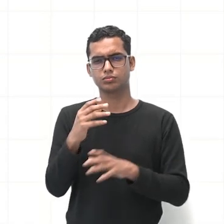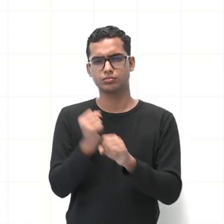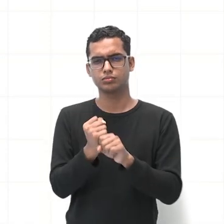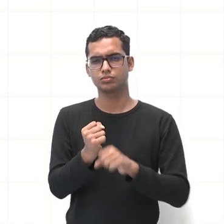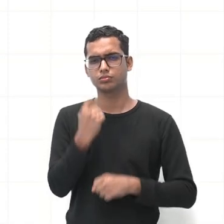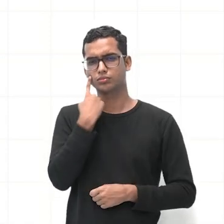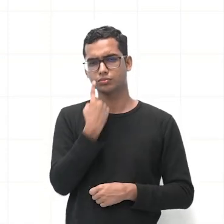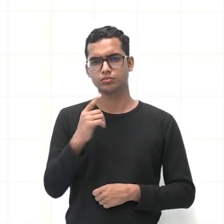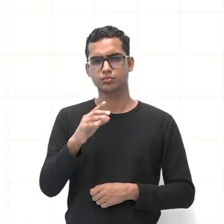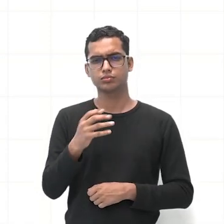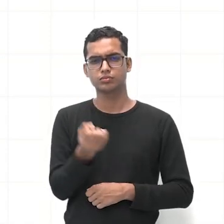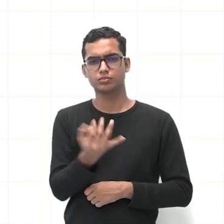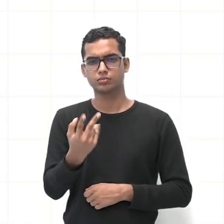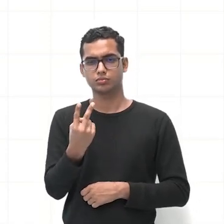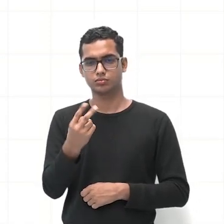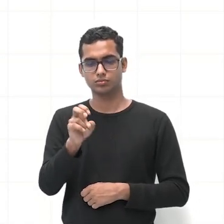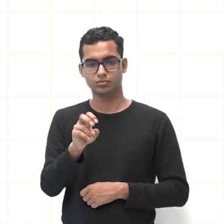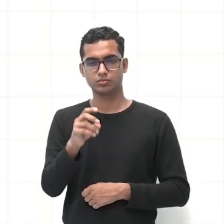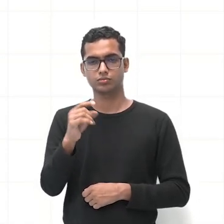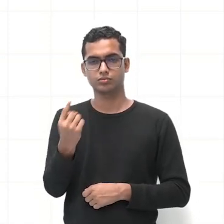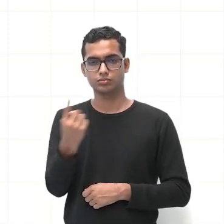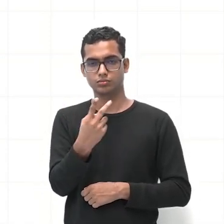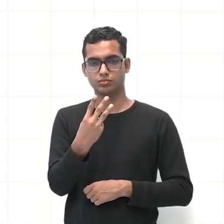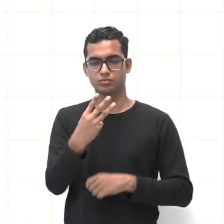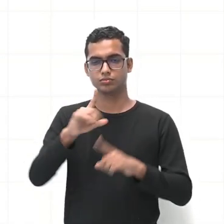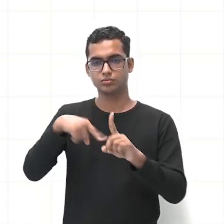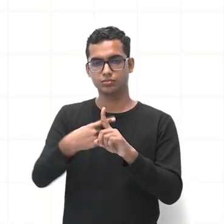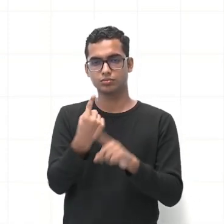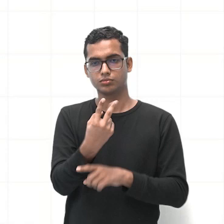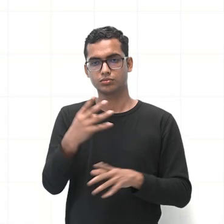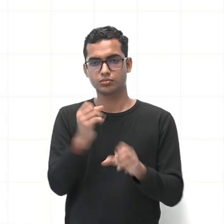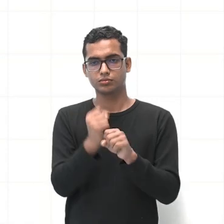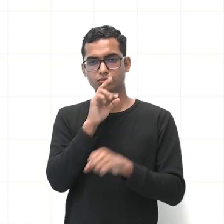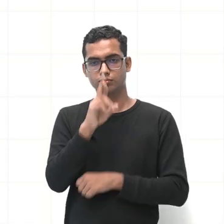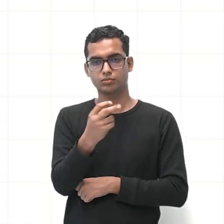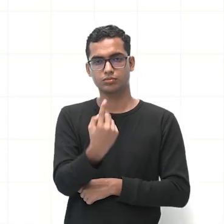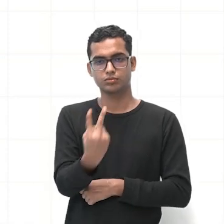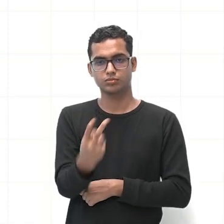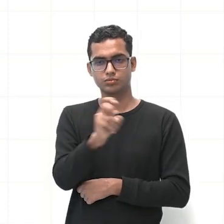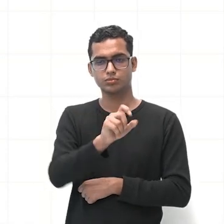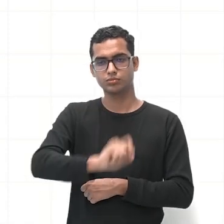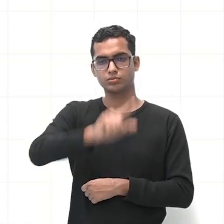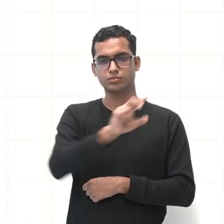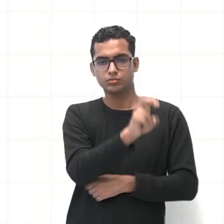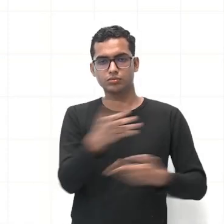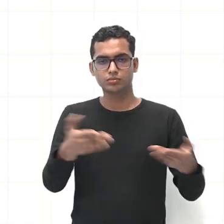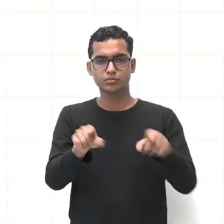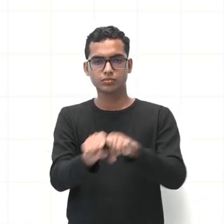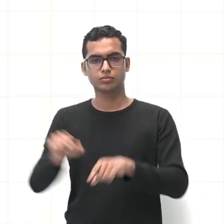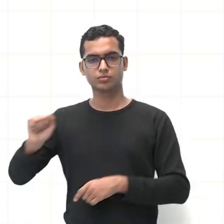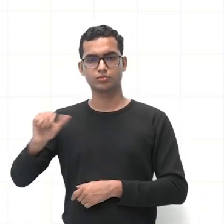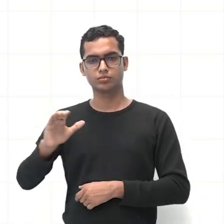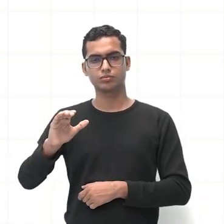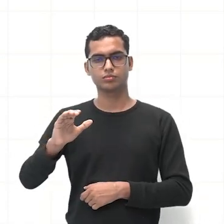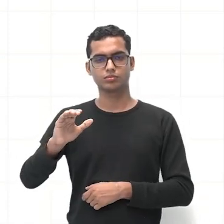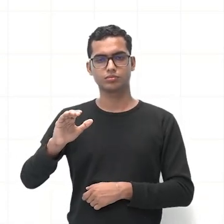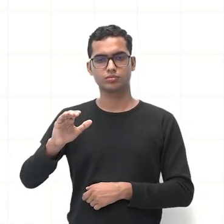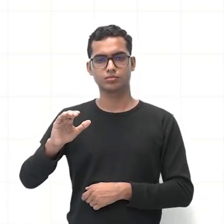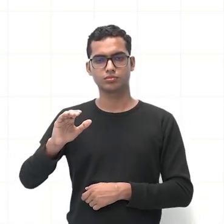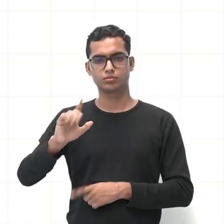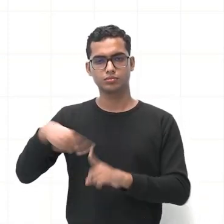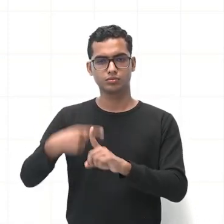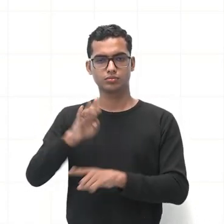somando AC com BC, vamos verificar se ele é maior que AB. Quanto é que mede AC? 5. Quanto é que mede